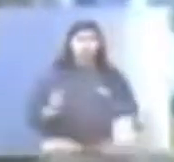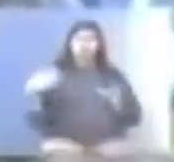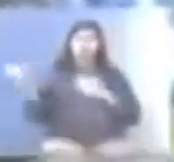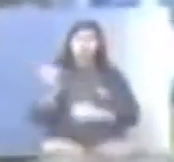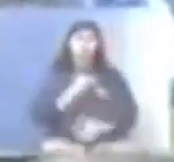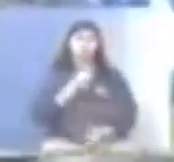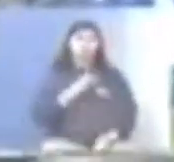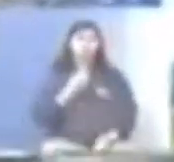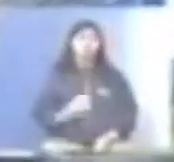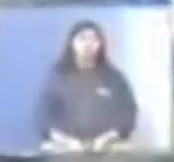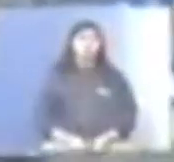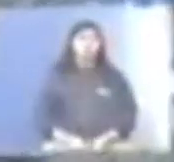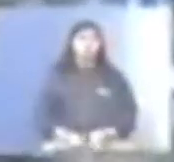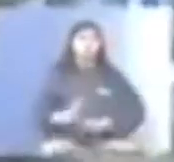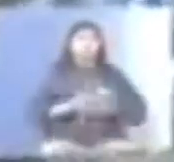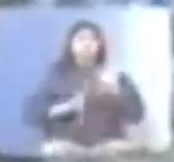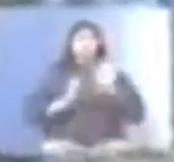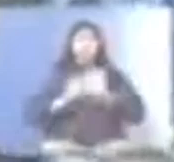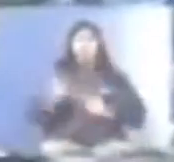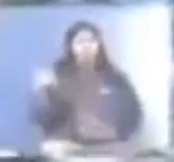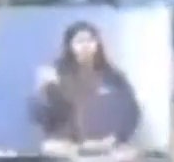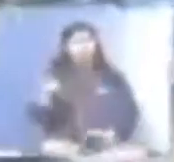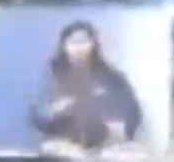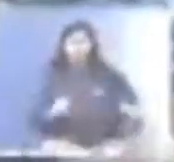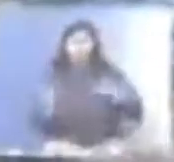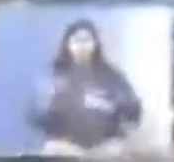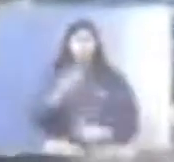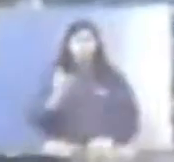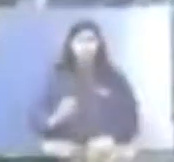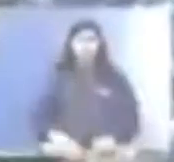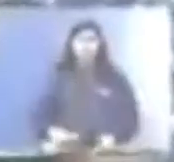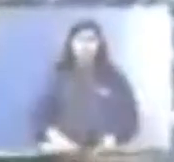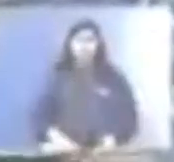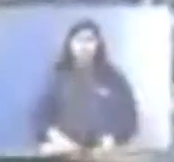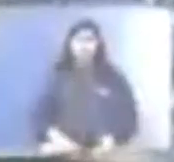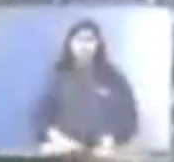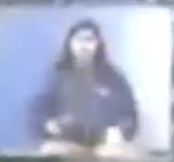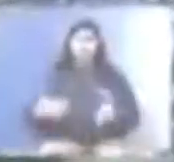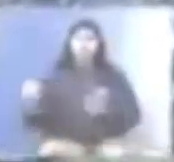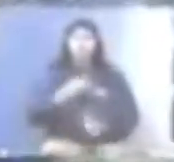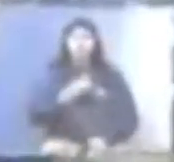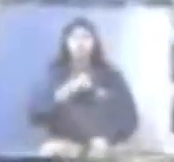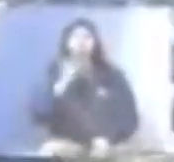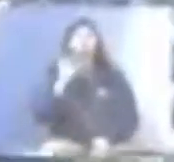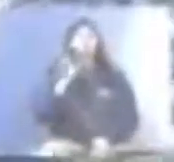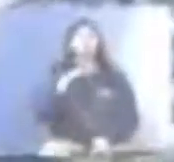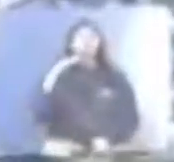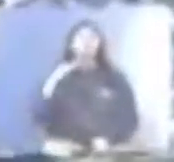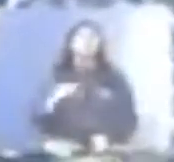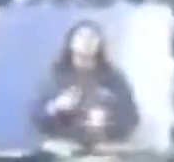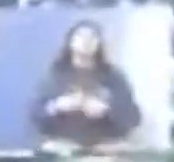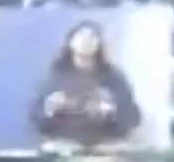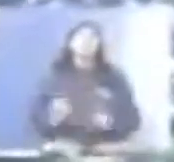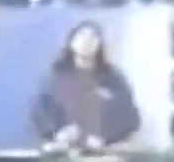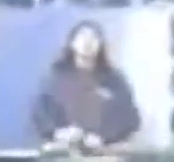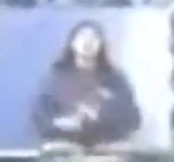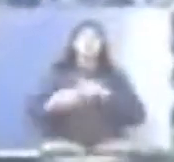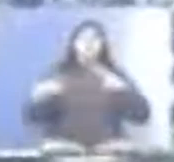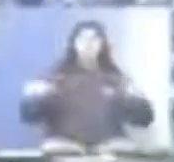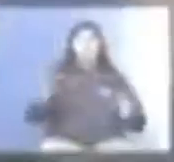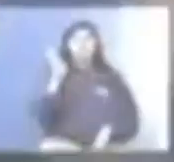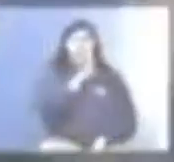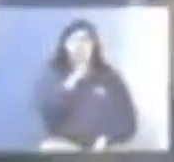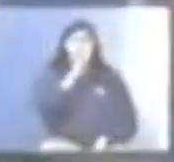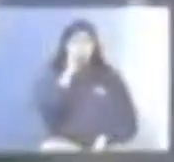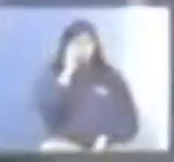vida. Todos os outros caminhos conduzem à morte. Todos. Essa é a pedagogia do mal,